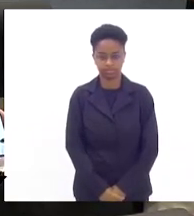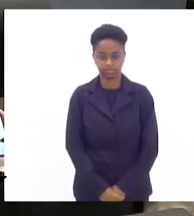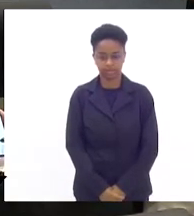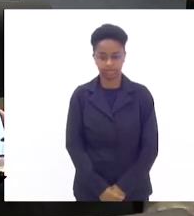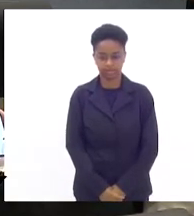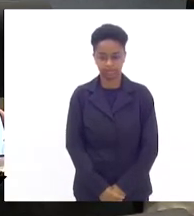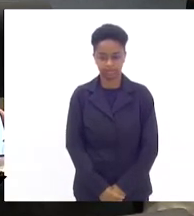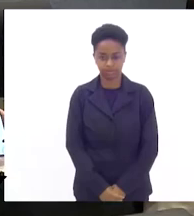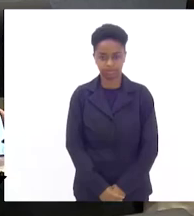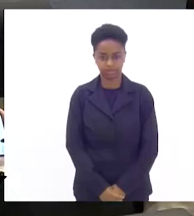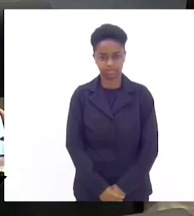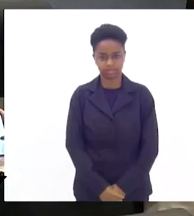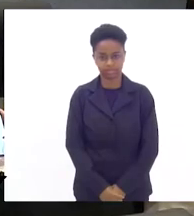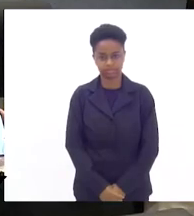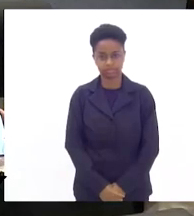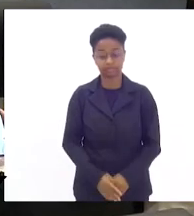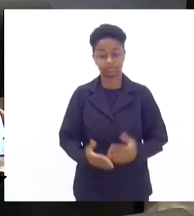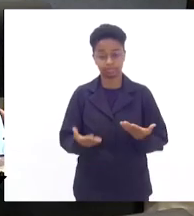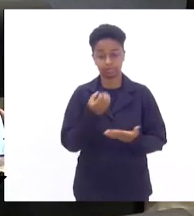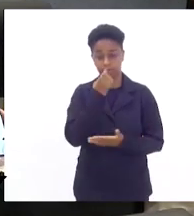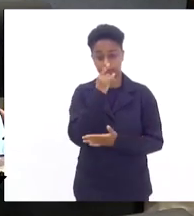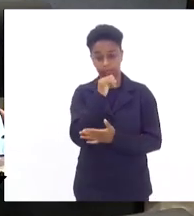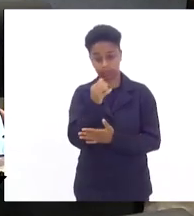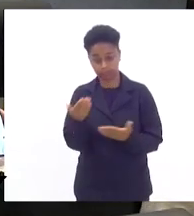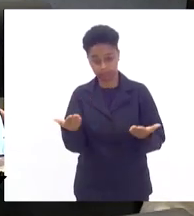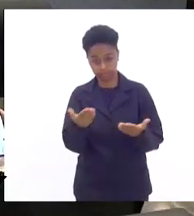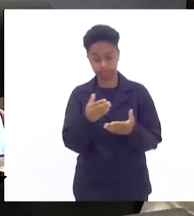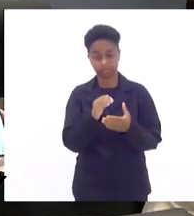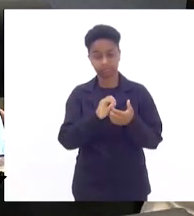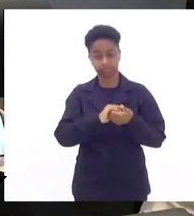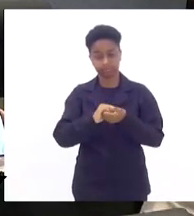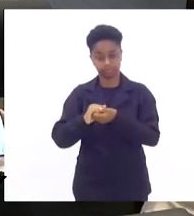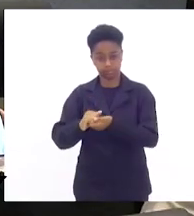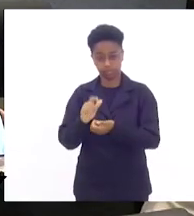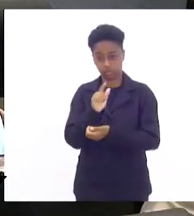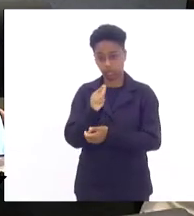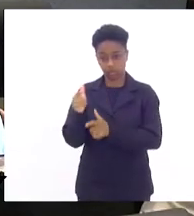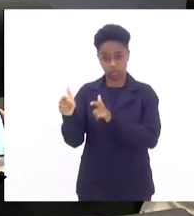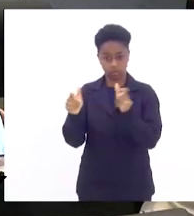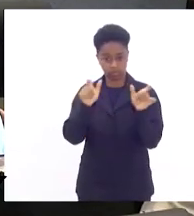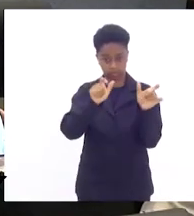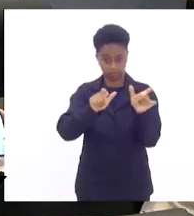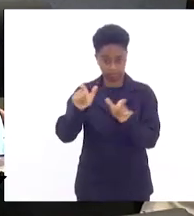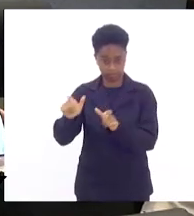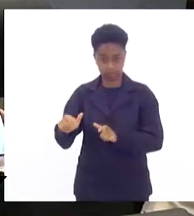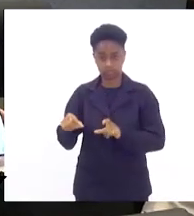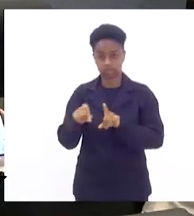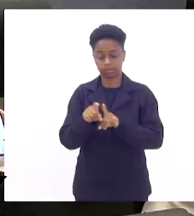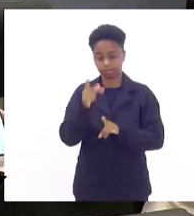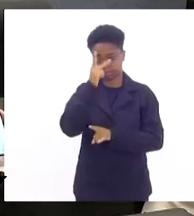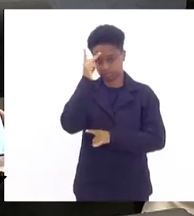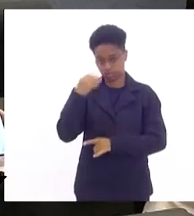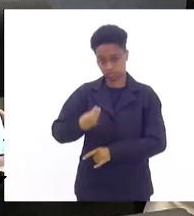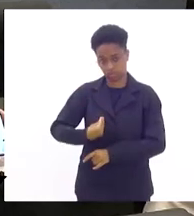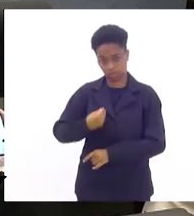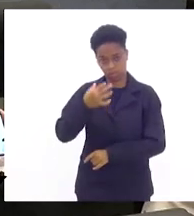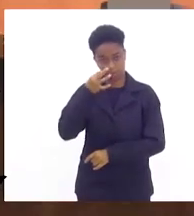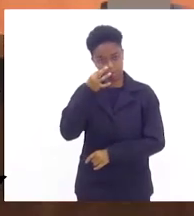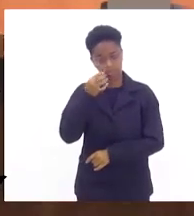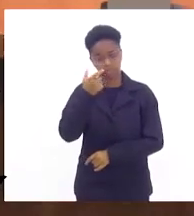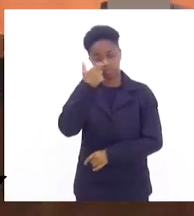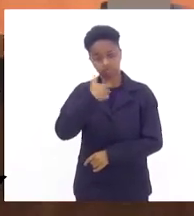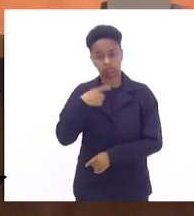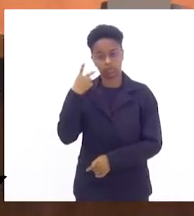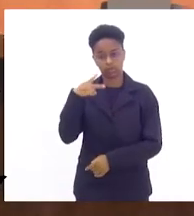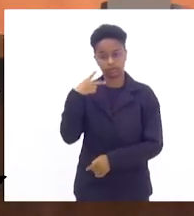Deputado Jari, bom dia. Bom dia, cumprimento as demais autoridades públicas aí presentes. Eu sou o